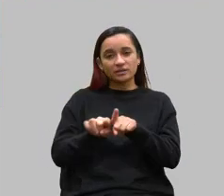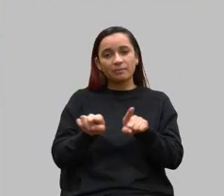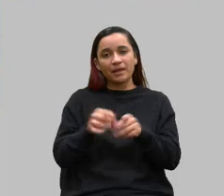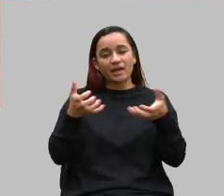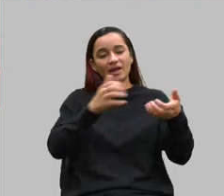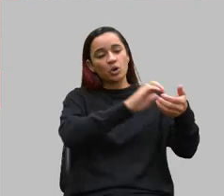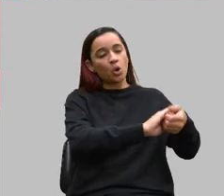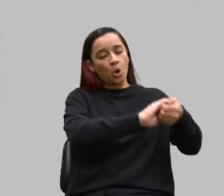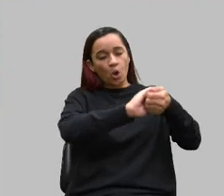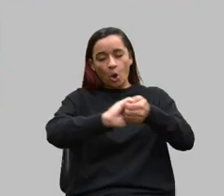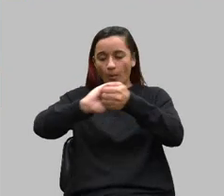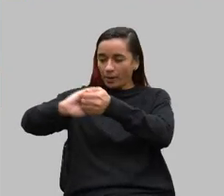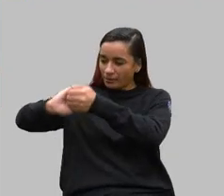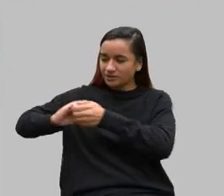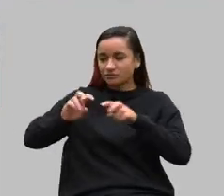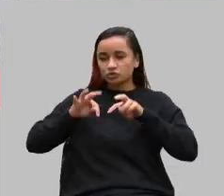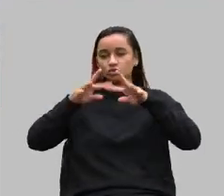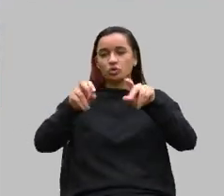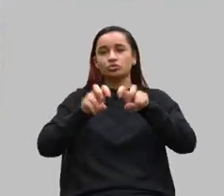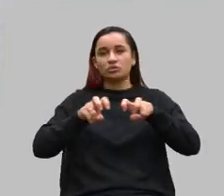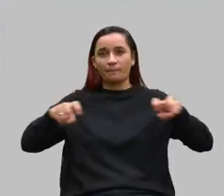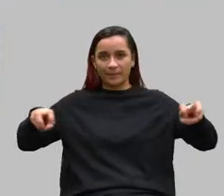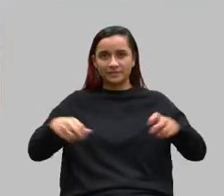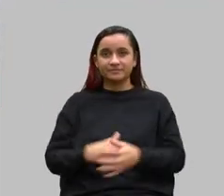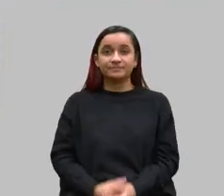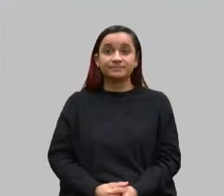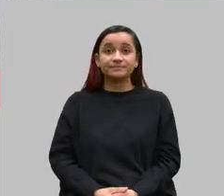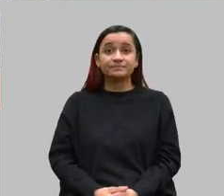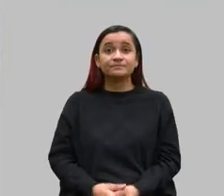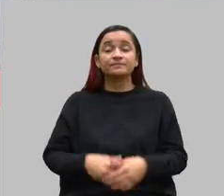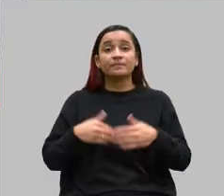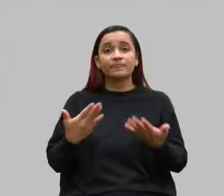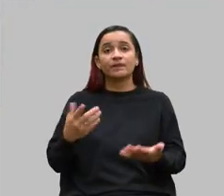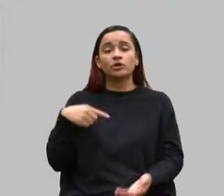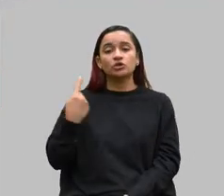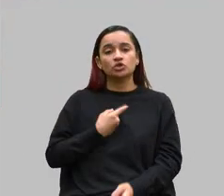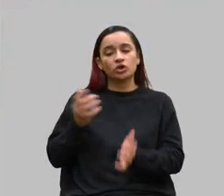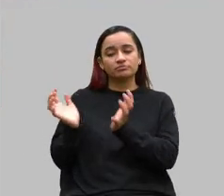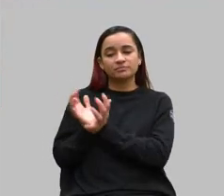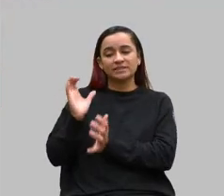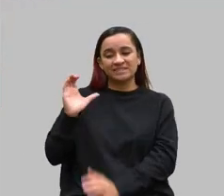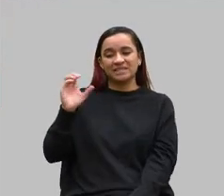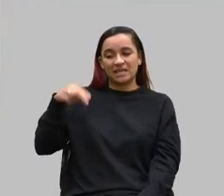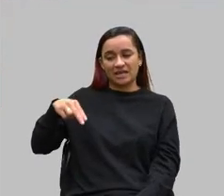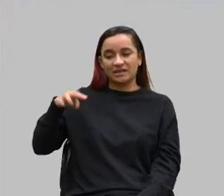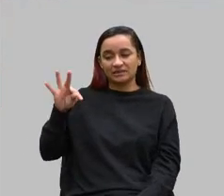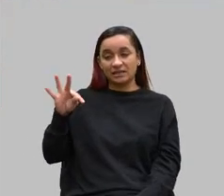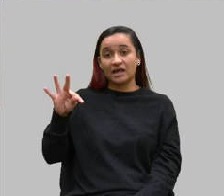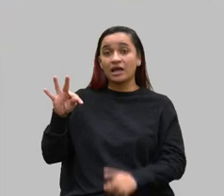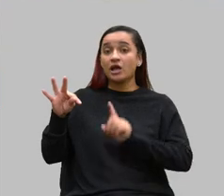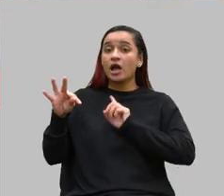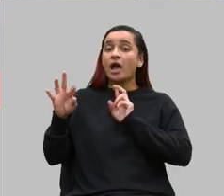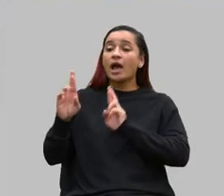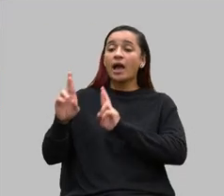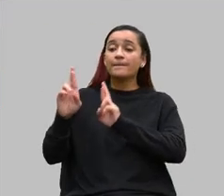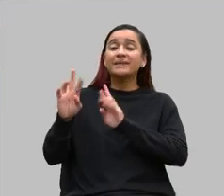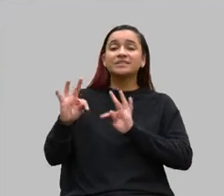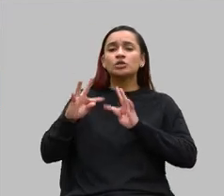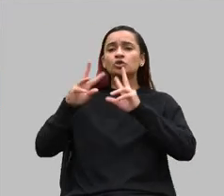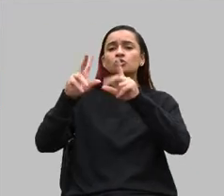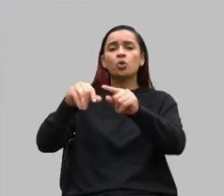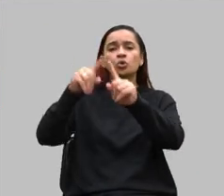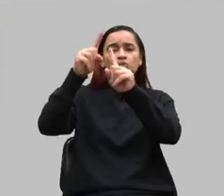demais membros dessa mesa bom a Confederação Nacional do transporte ela representa todos os modais de